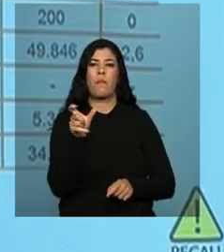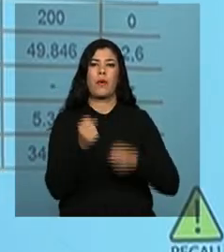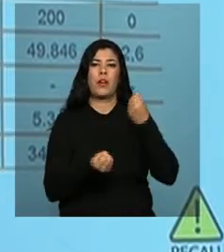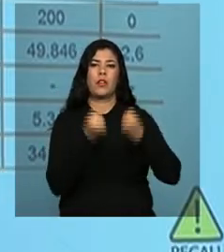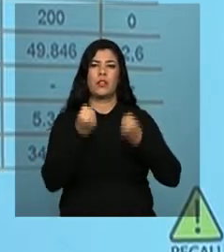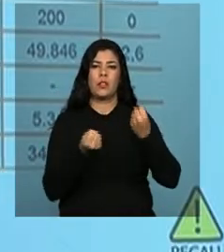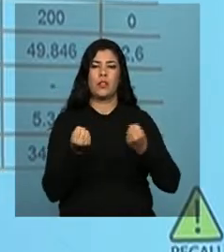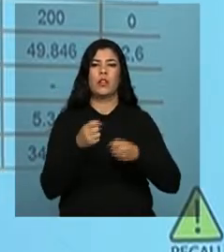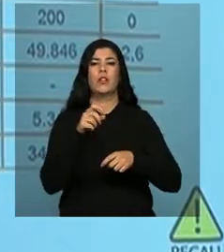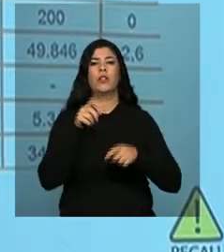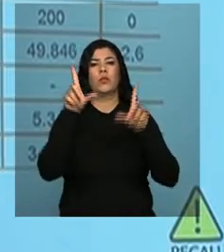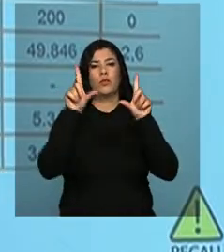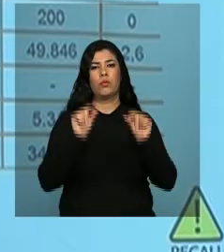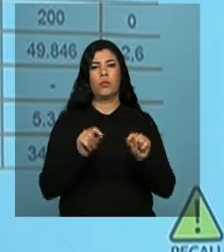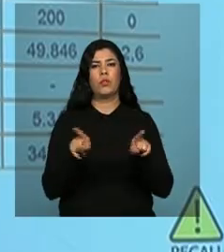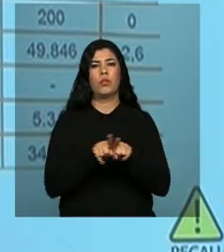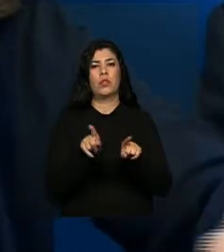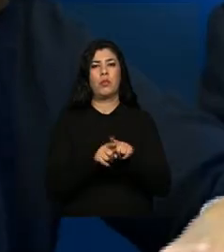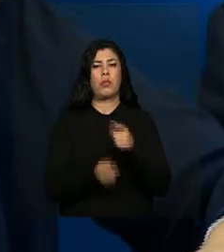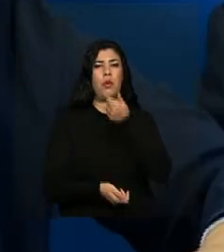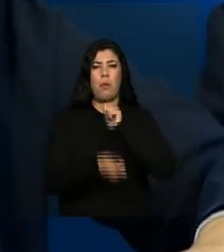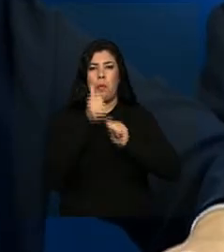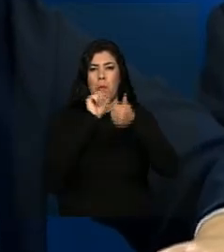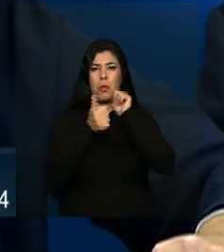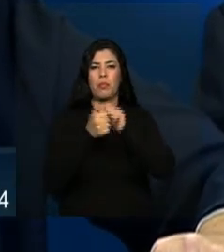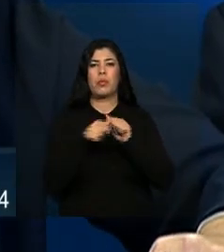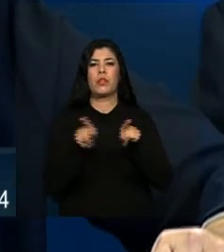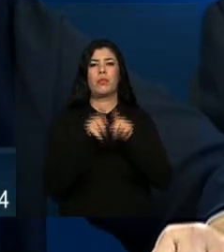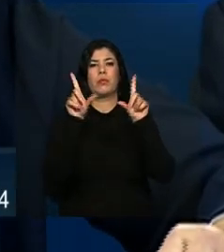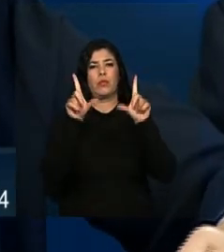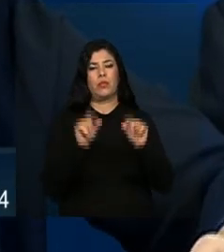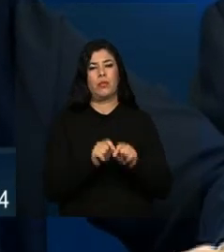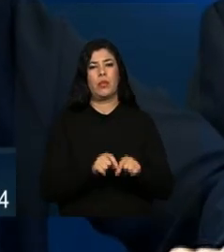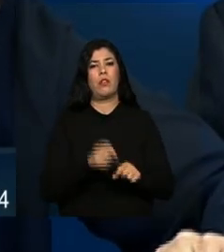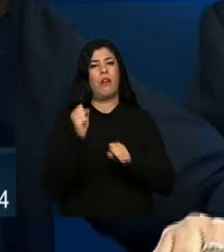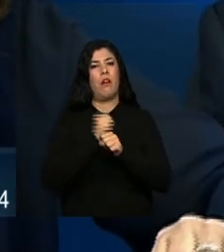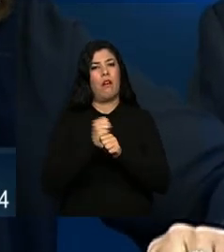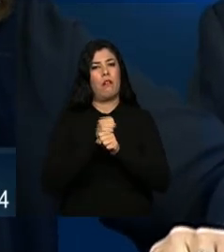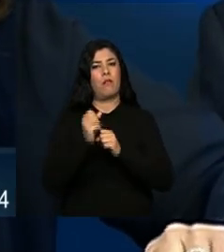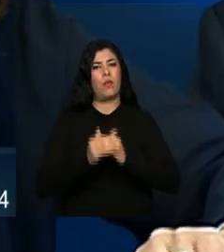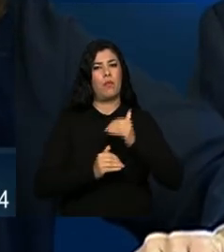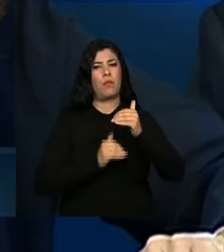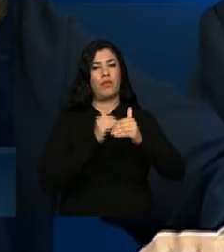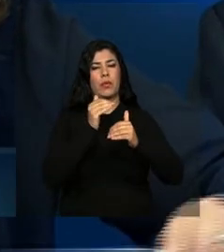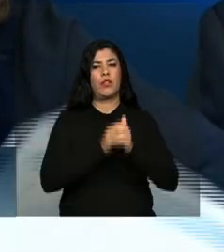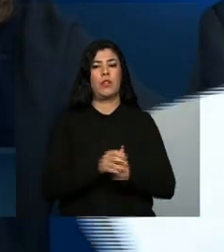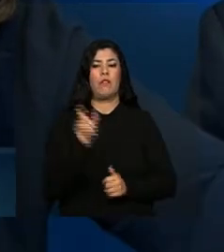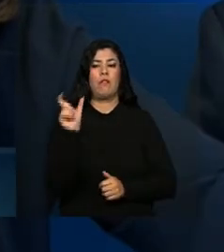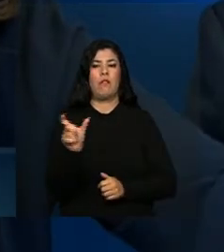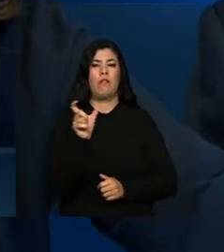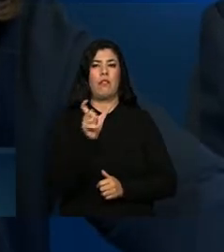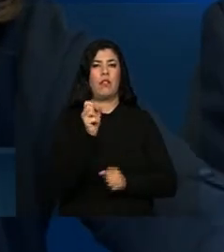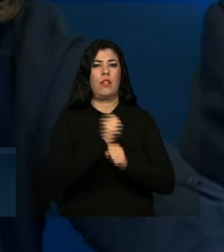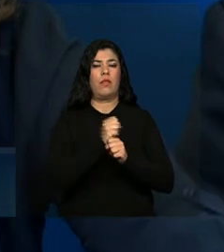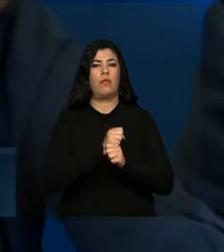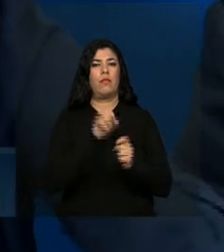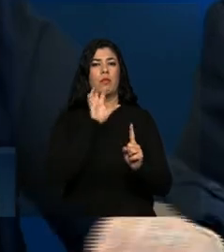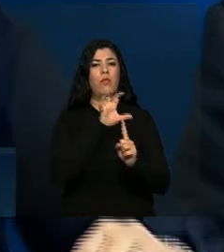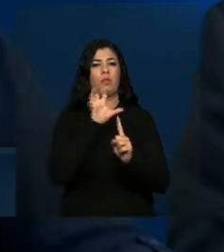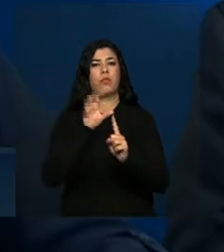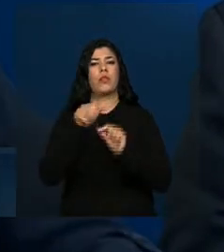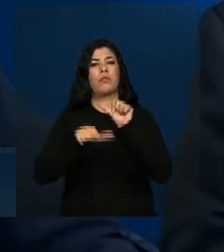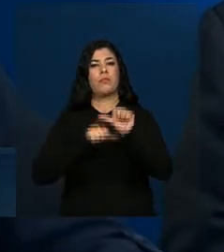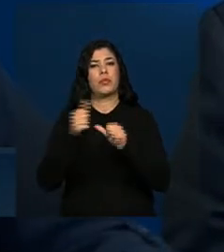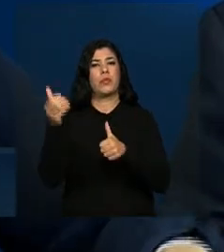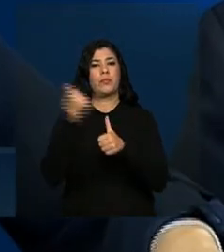Tom ano a ano você tem aqui um retrato detalhado da quantidade de produtos afetados no